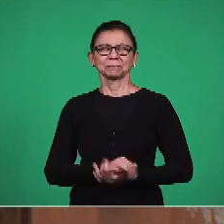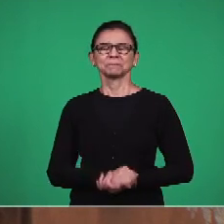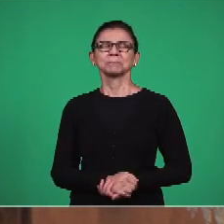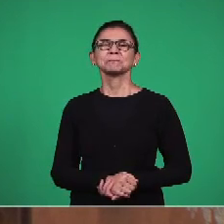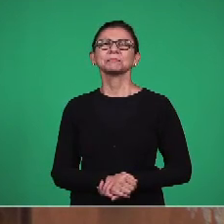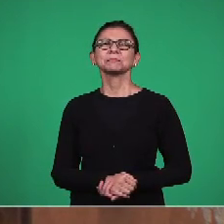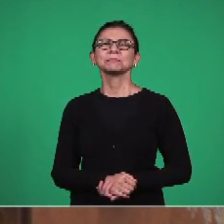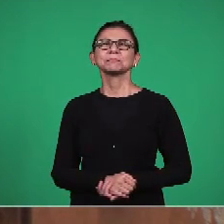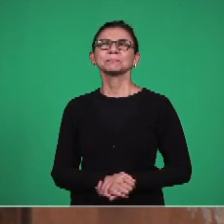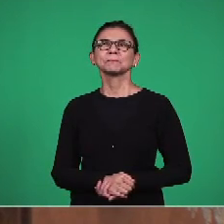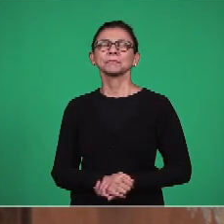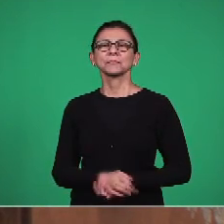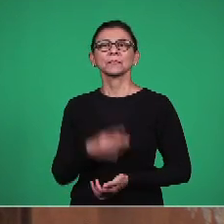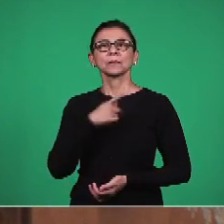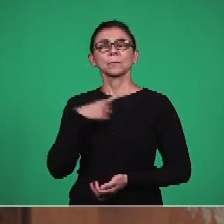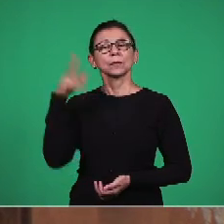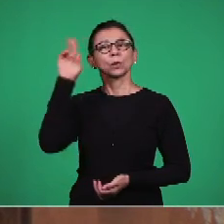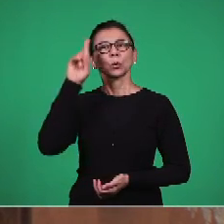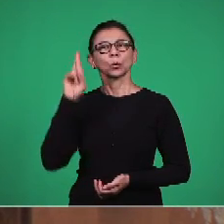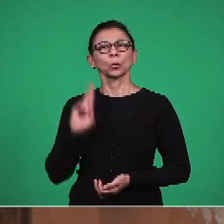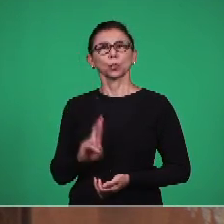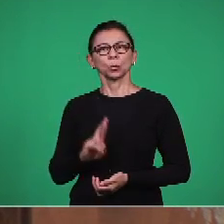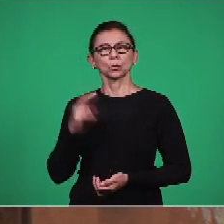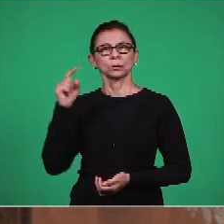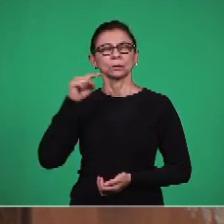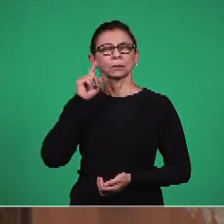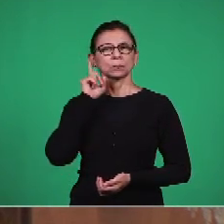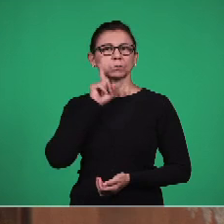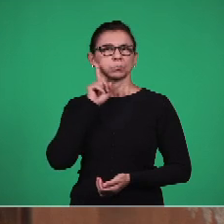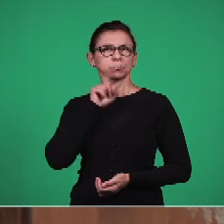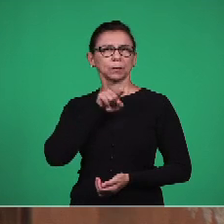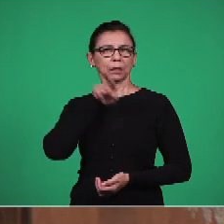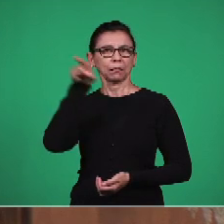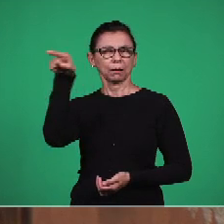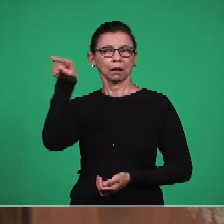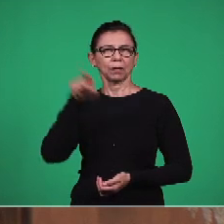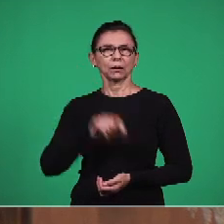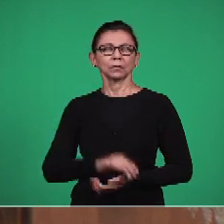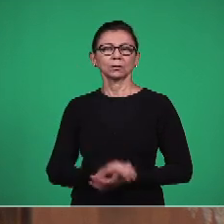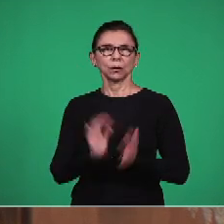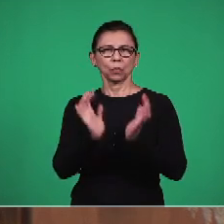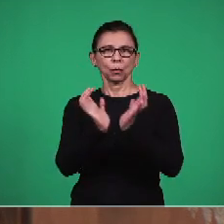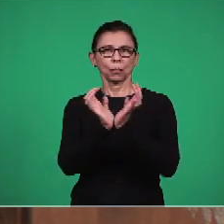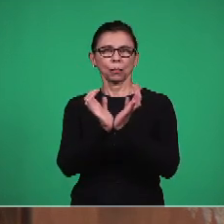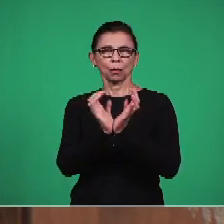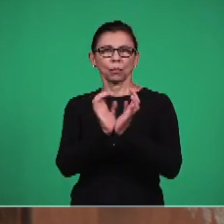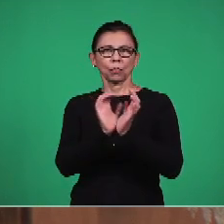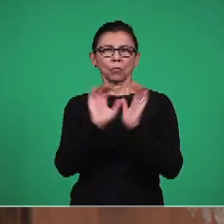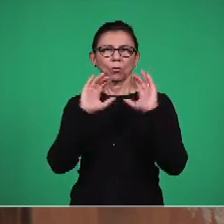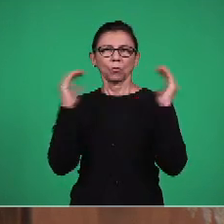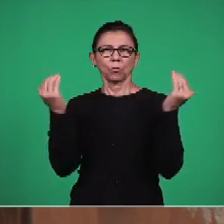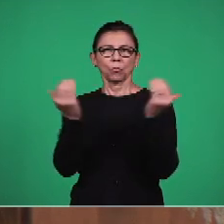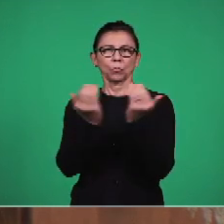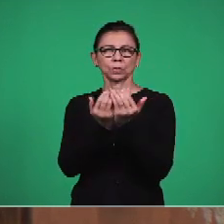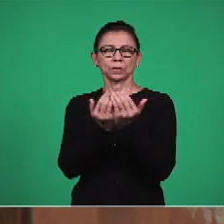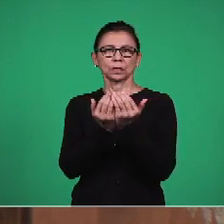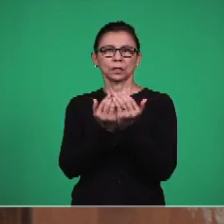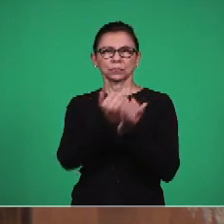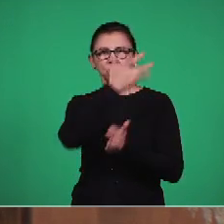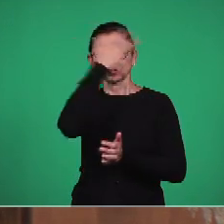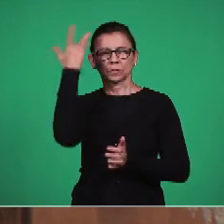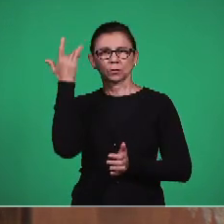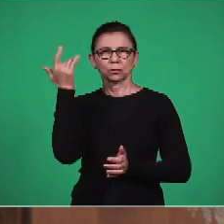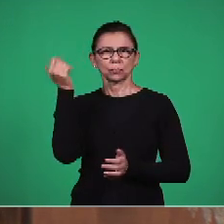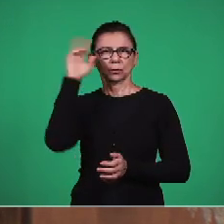Pastor, ele é russo, das igrejas lá nos Estados Unidos, de comunidade russa, mais ou menos todos eslavos, né? 5